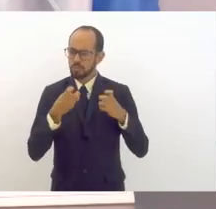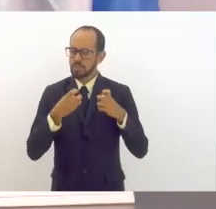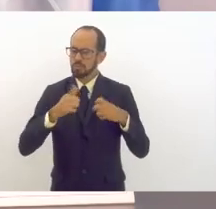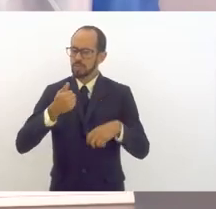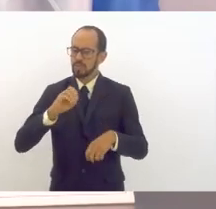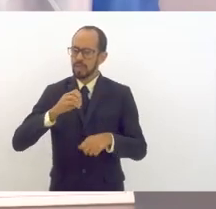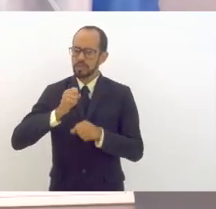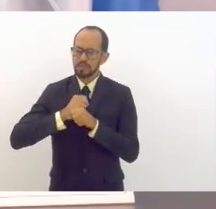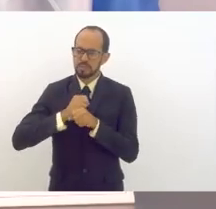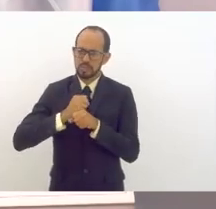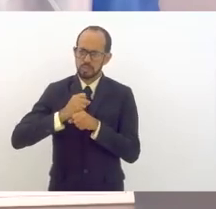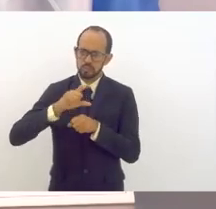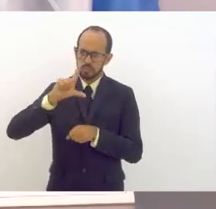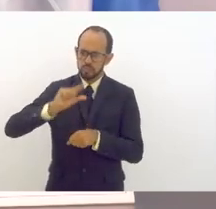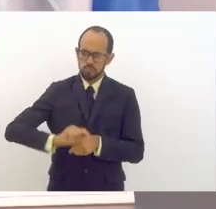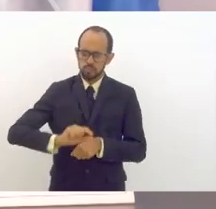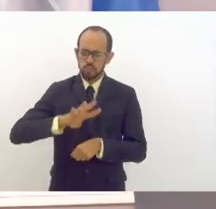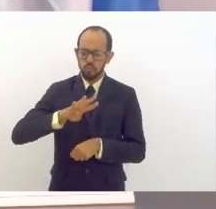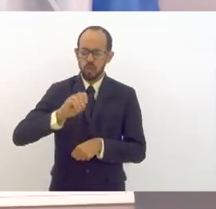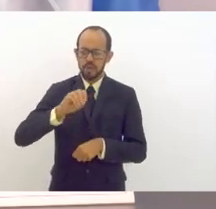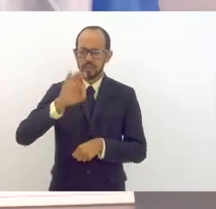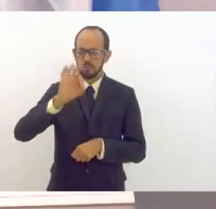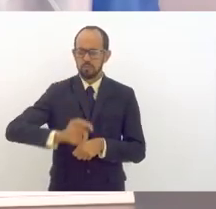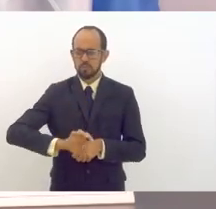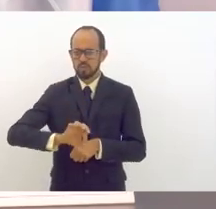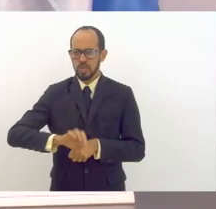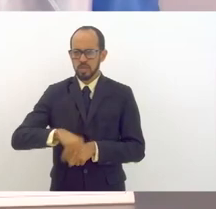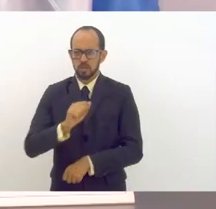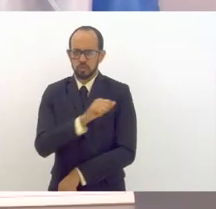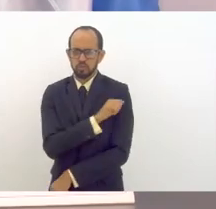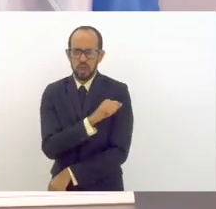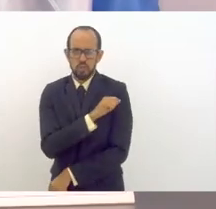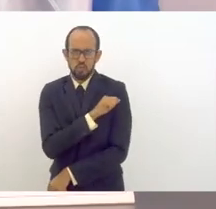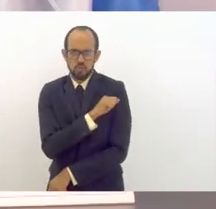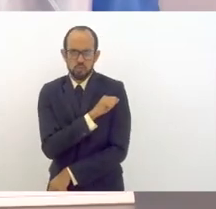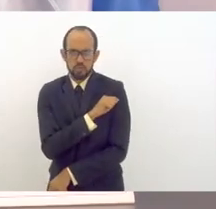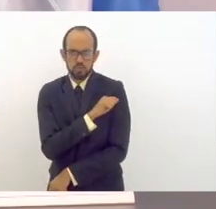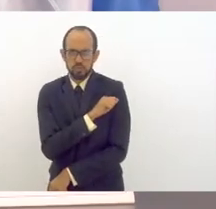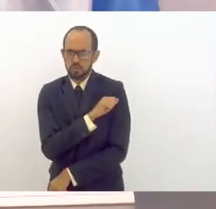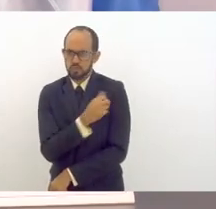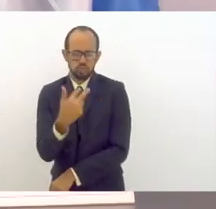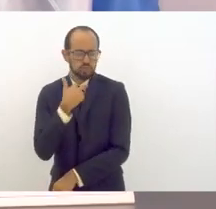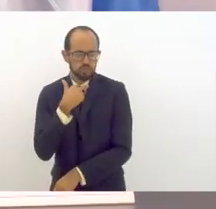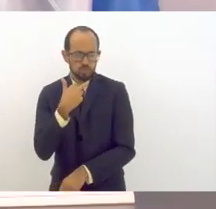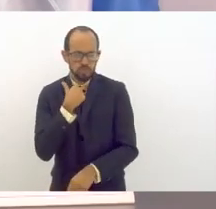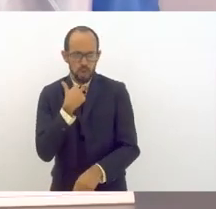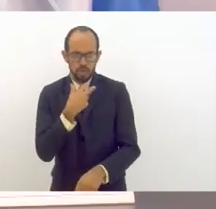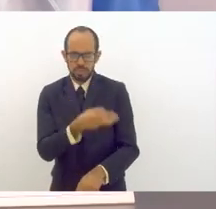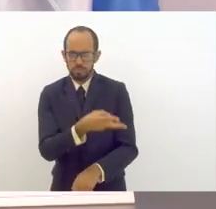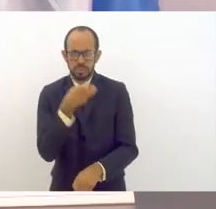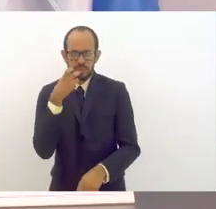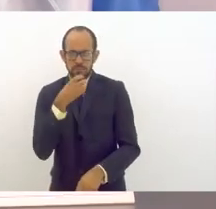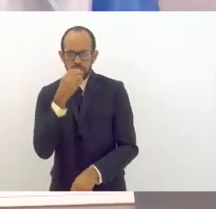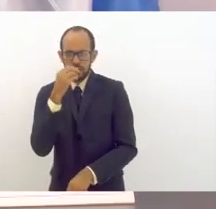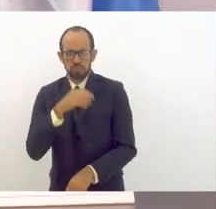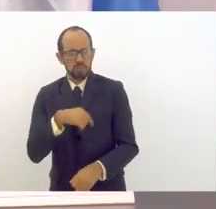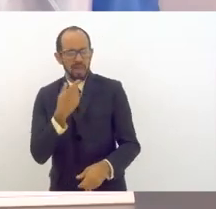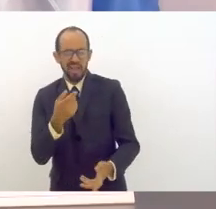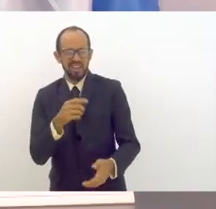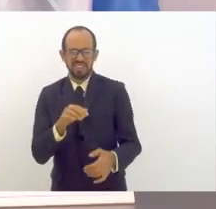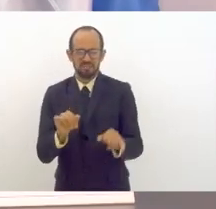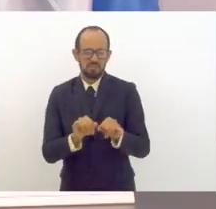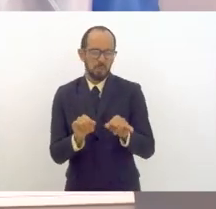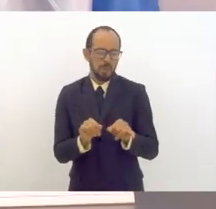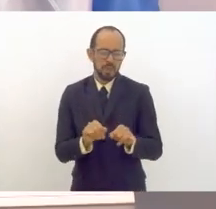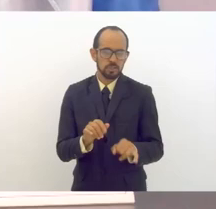de 40% no número de alunos matriculados na rede, e isso não pode ser visto com banalidade, porque isso não